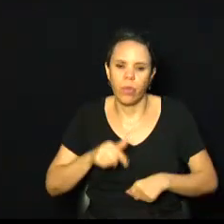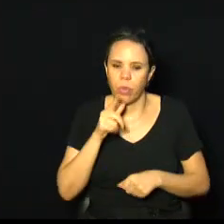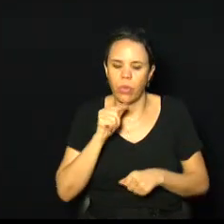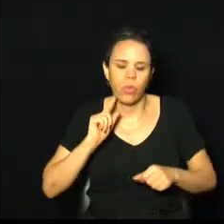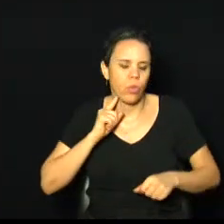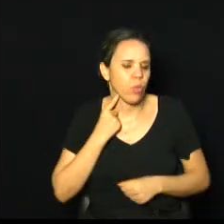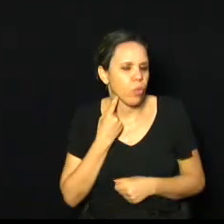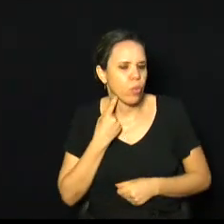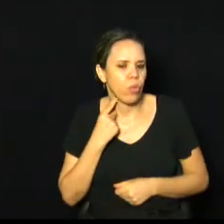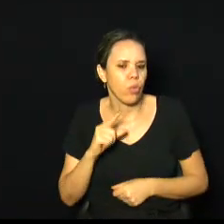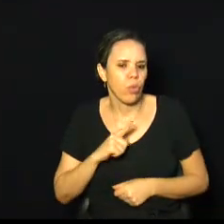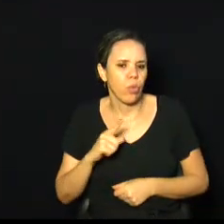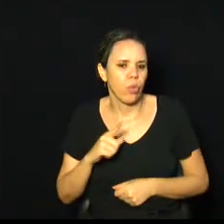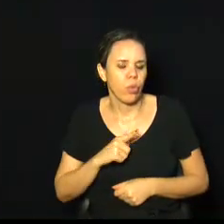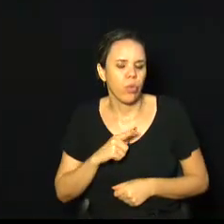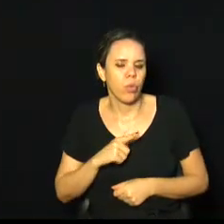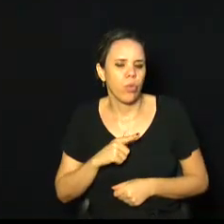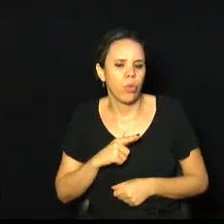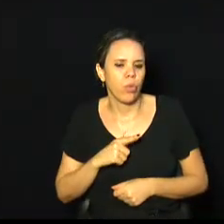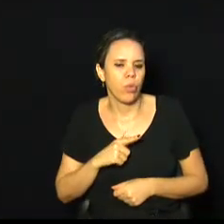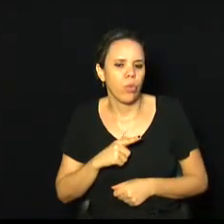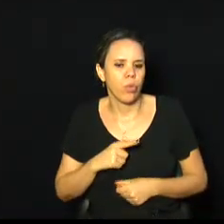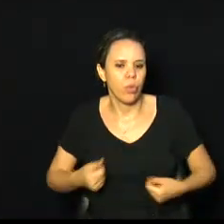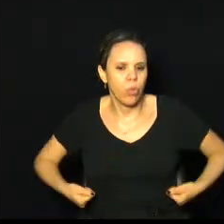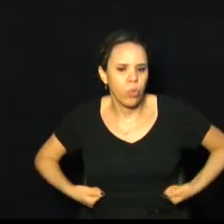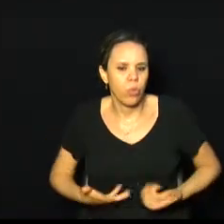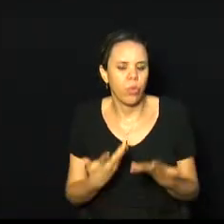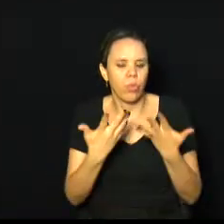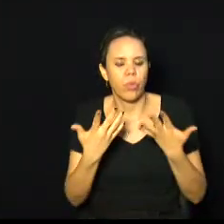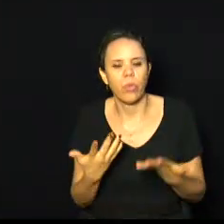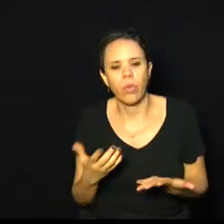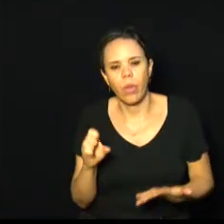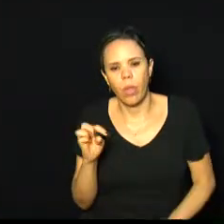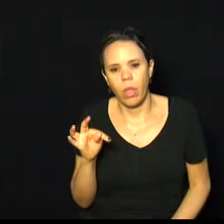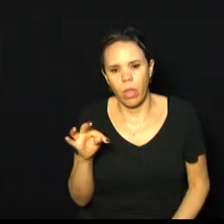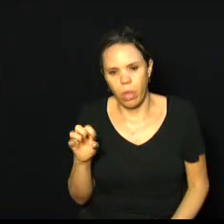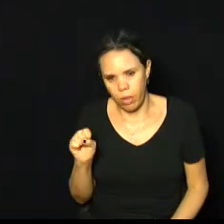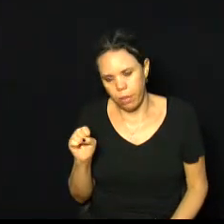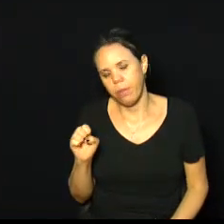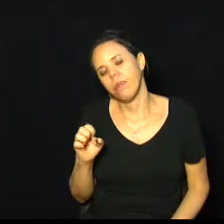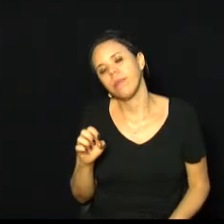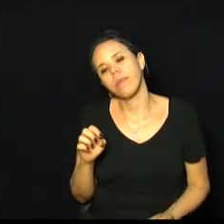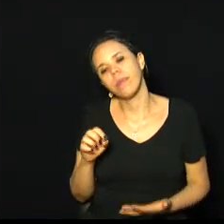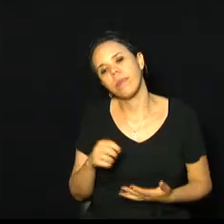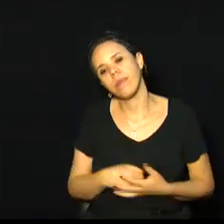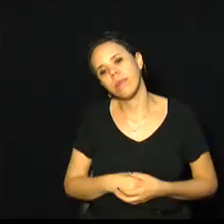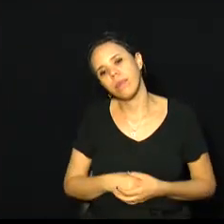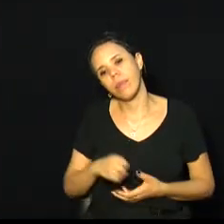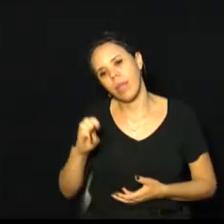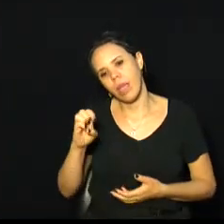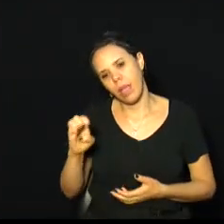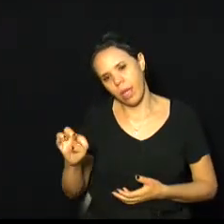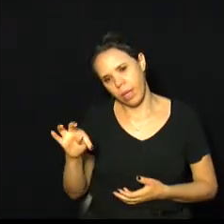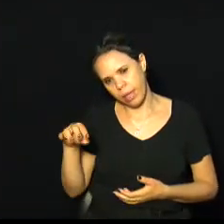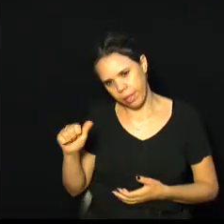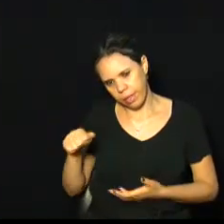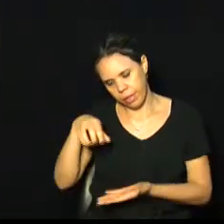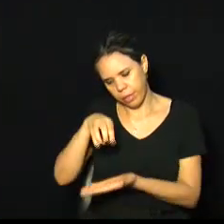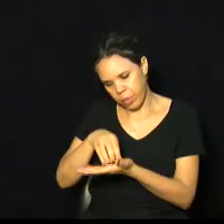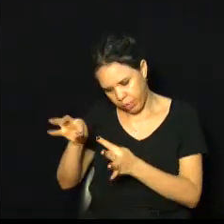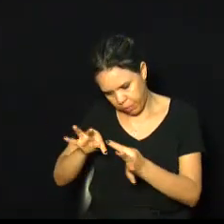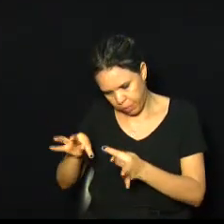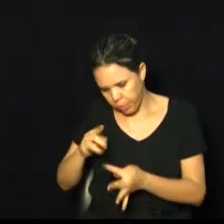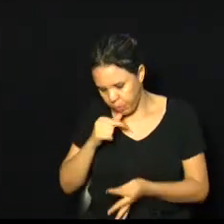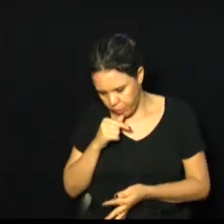Então, nós vamos ter mais custos nas ETs, mais custos nas ETAs, né? E aí não tem